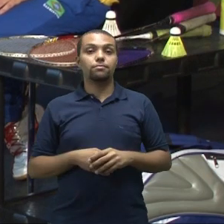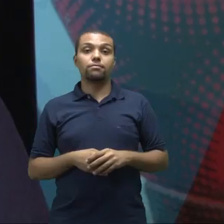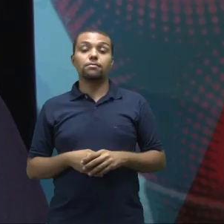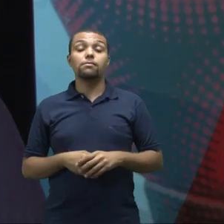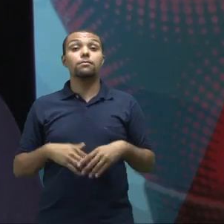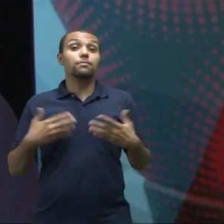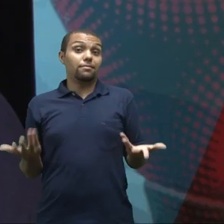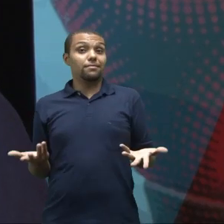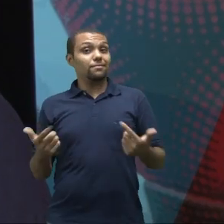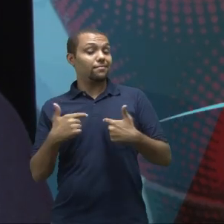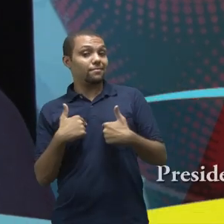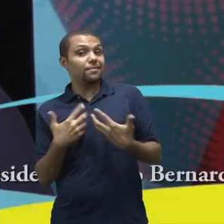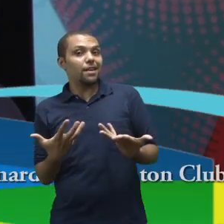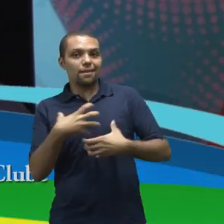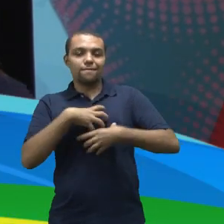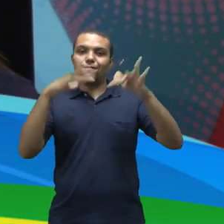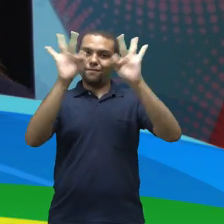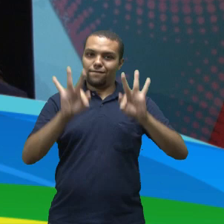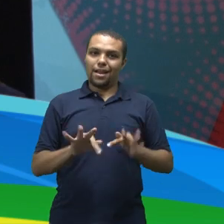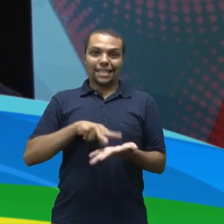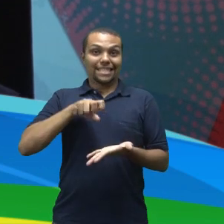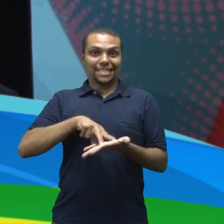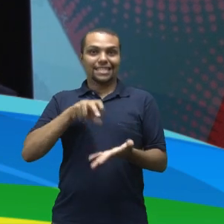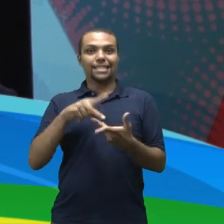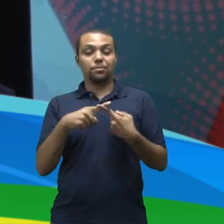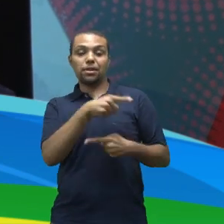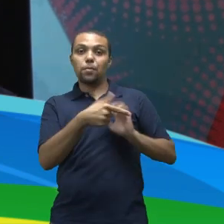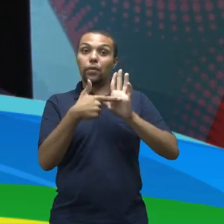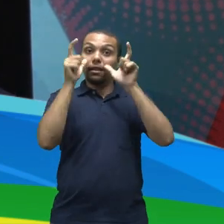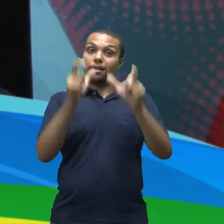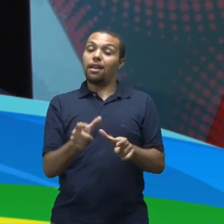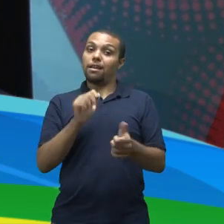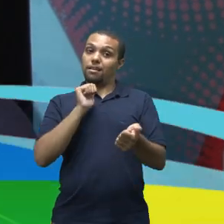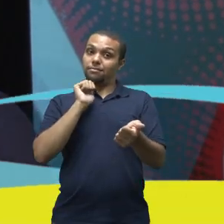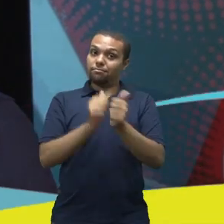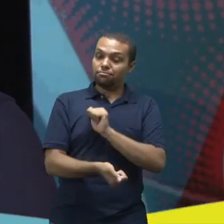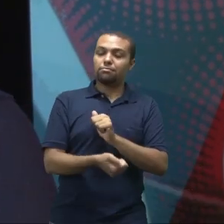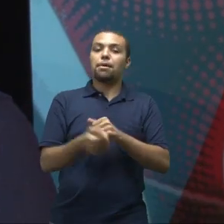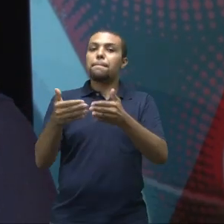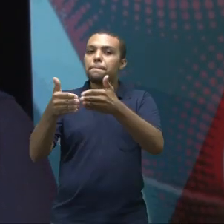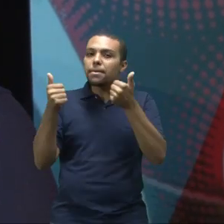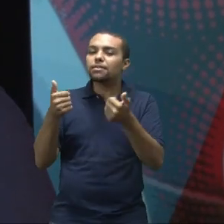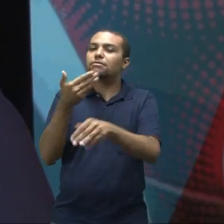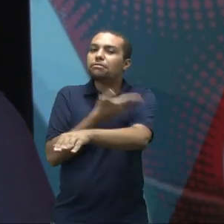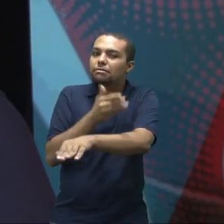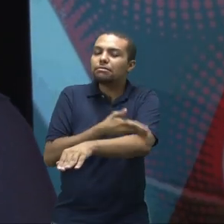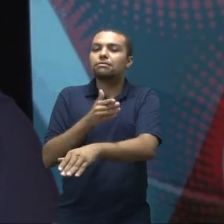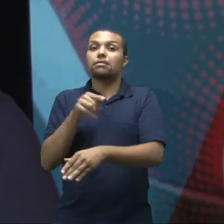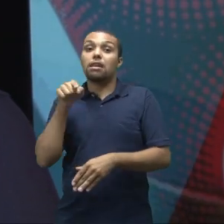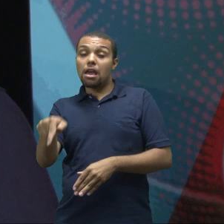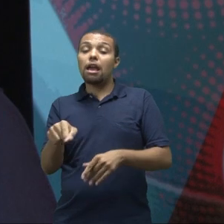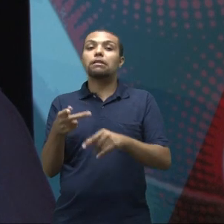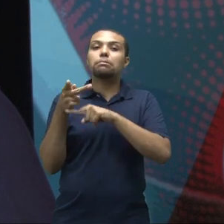esporte? Assim, a gente na verdade ficou muito contente, né, quando ele começou a demonstrar mais interesse, pedir para